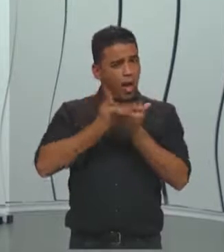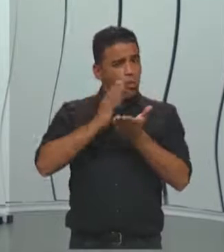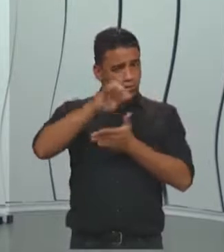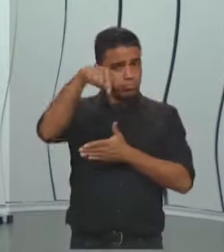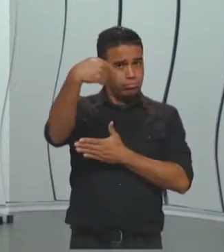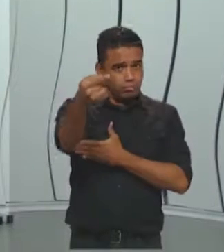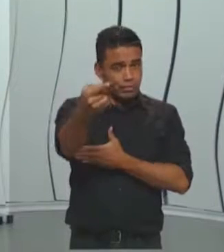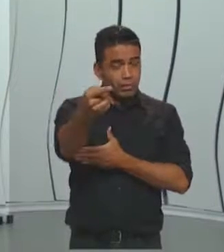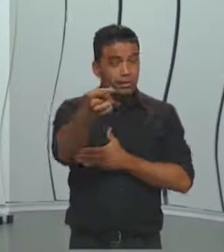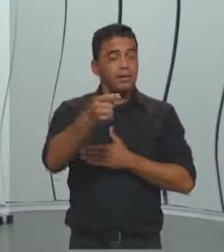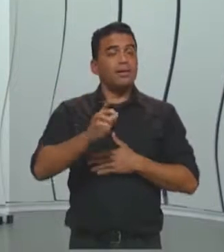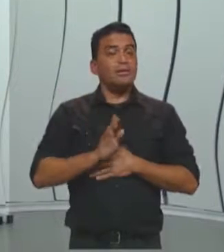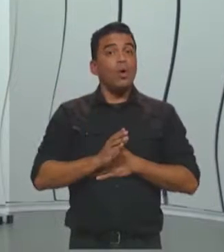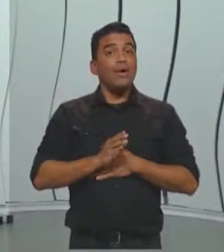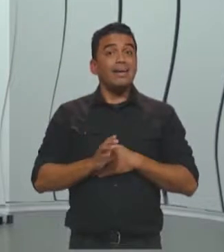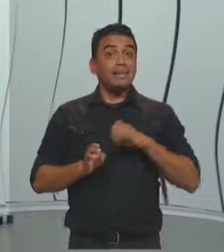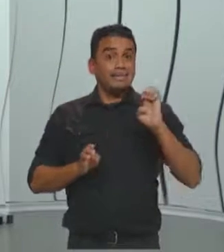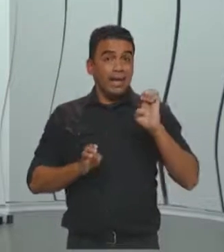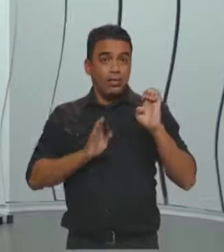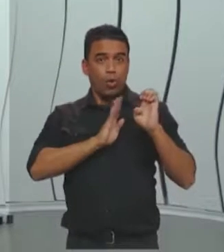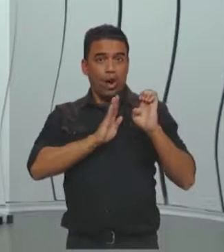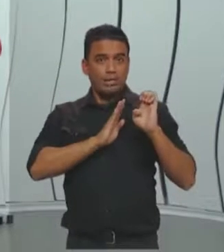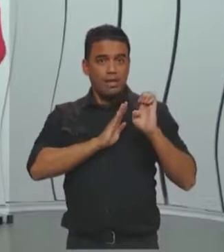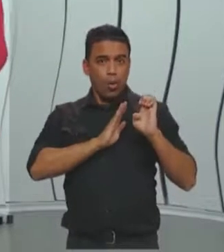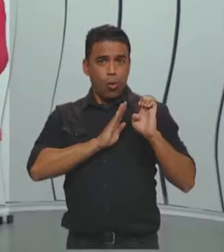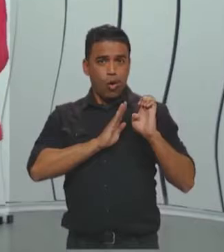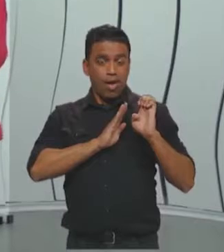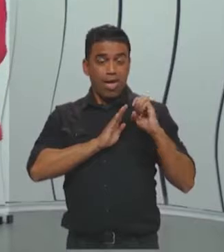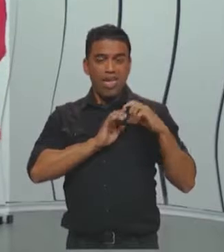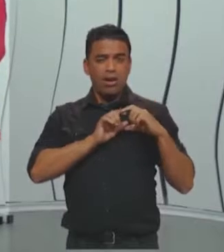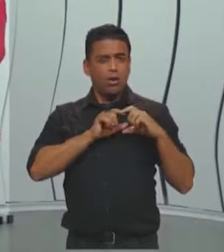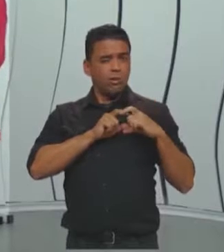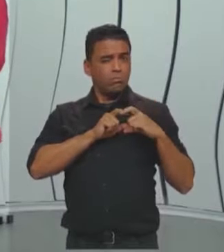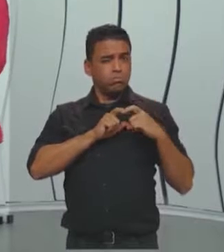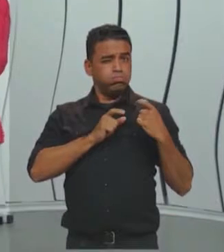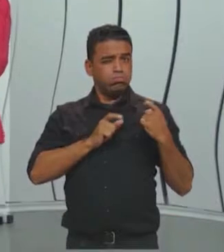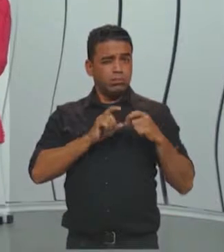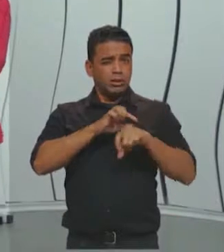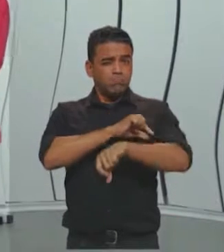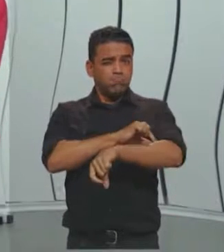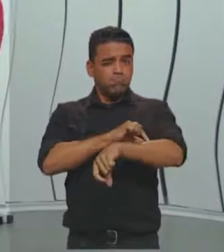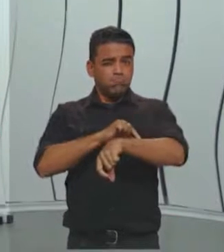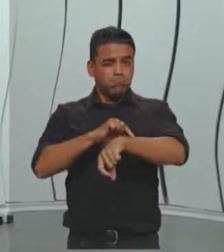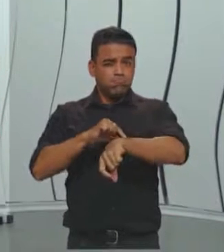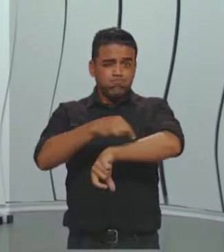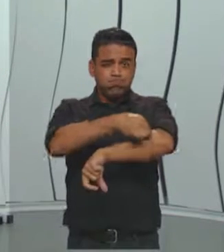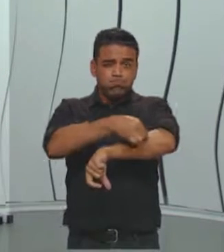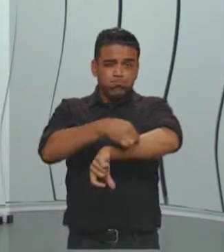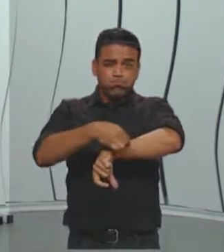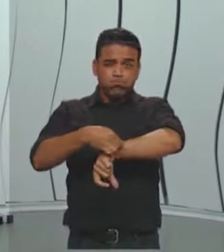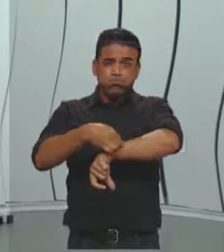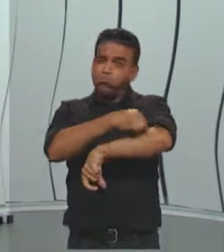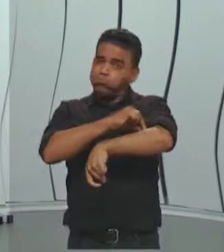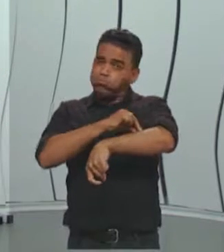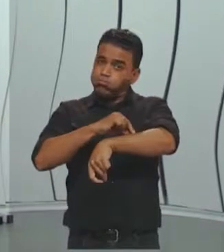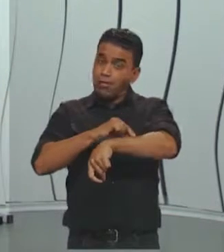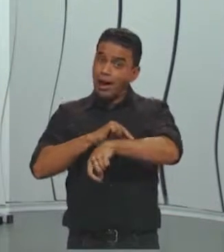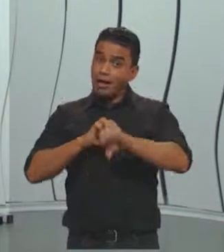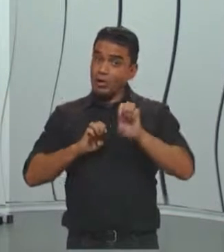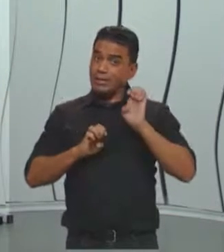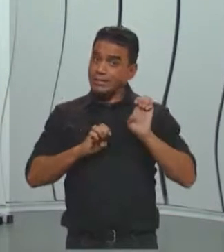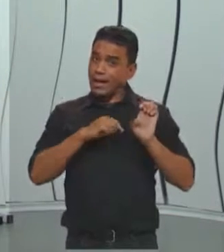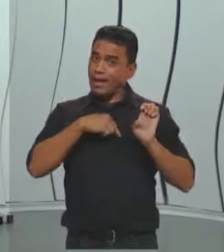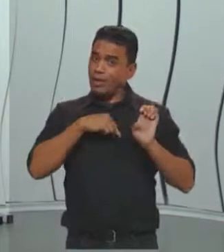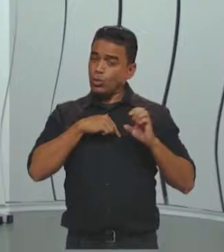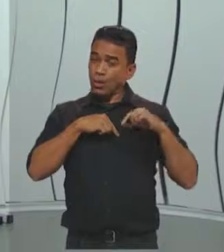aula. O lado esquerdo do coração, ele é mais espesso, ele é mais musculoso, porque do lado esquerdo